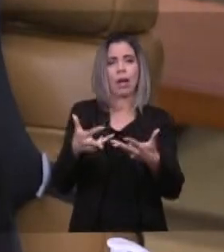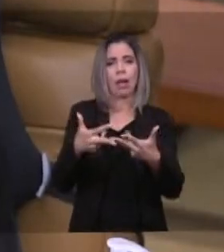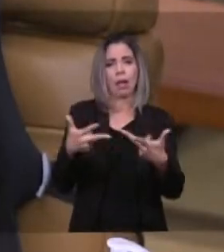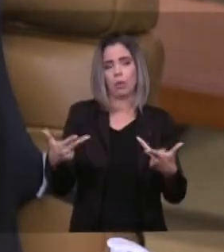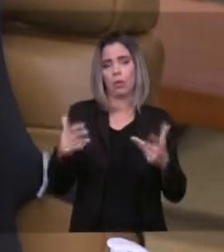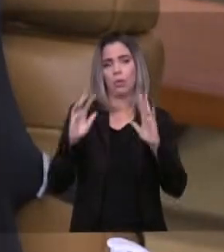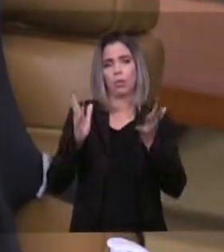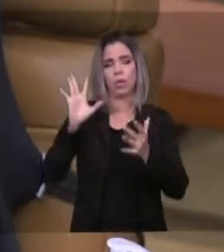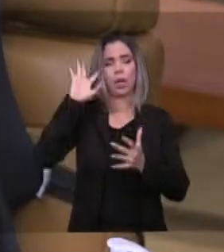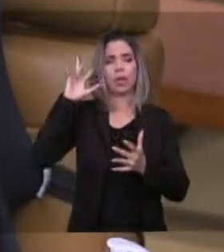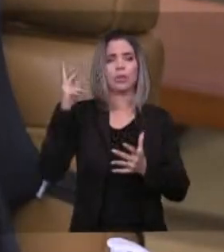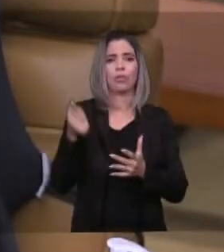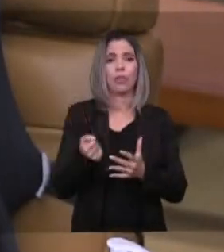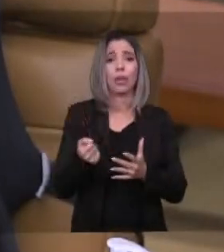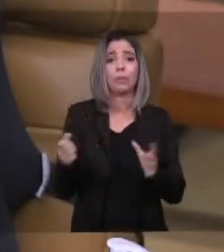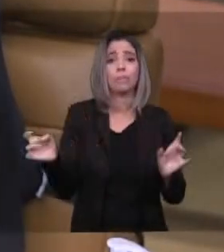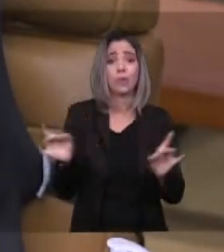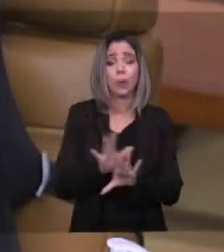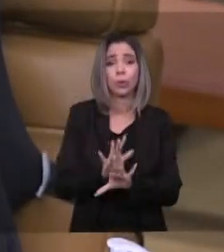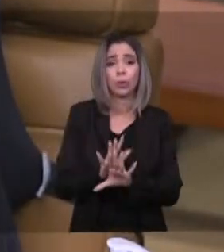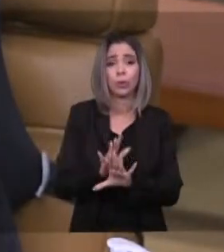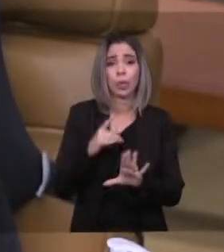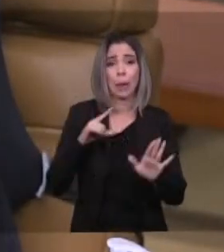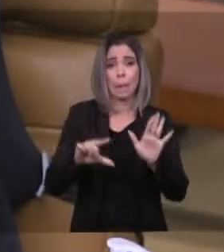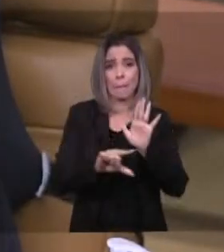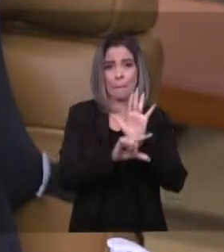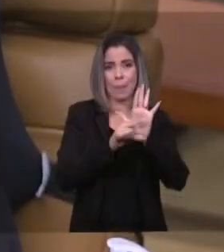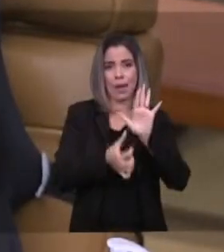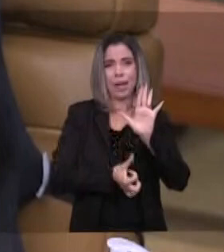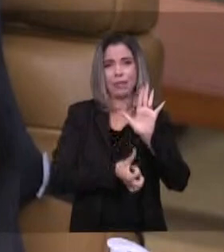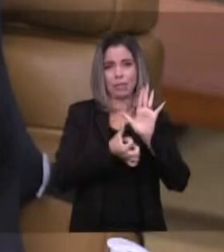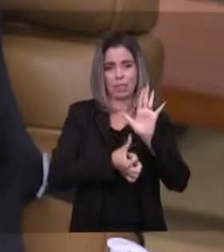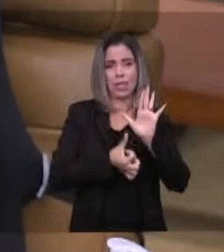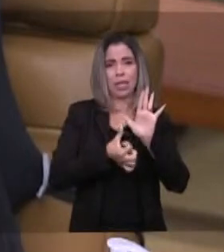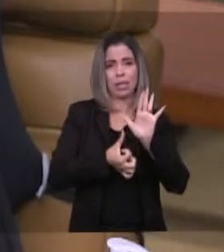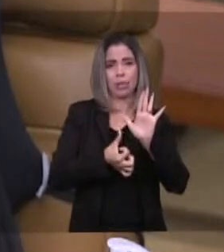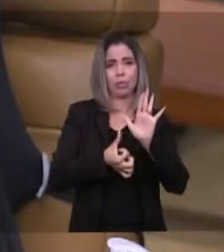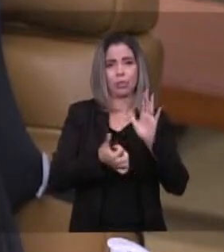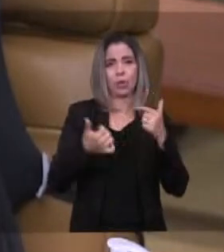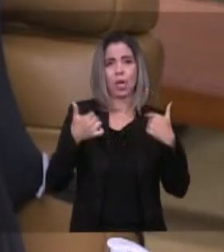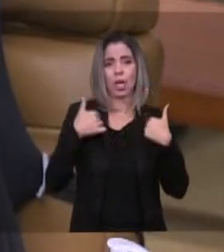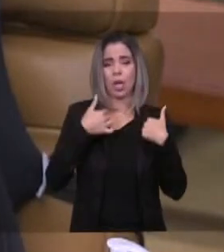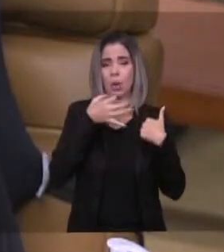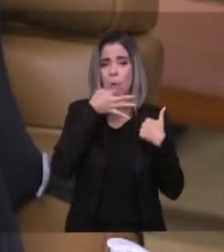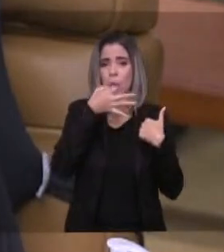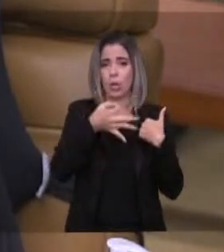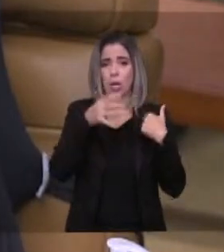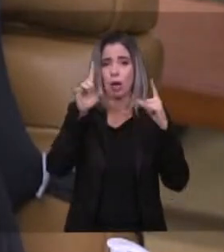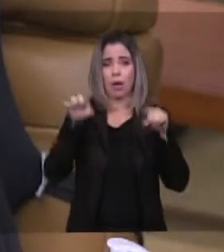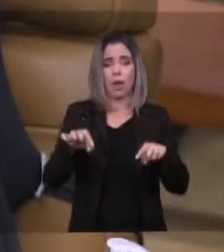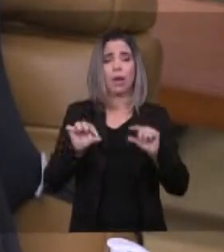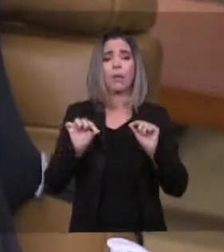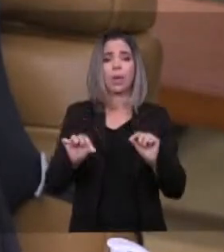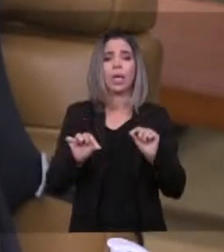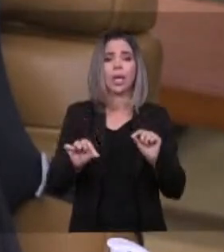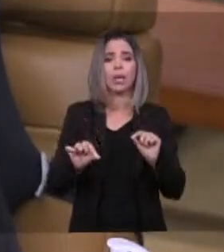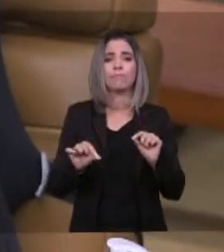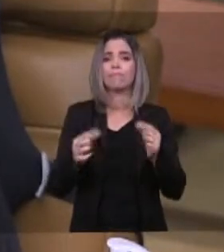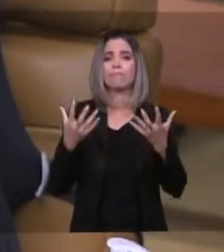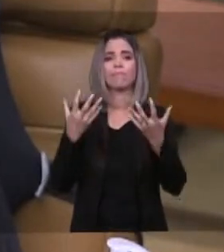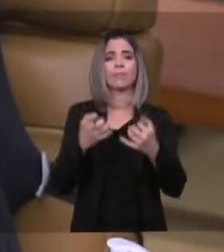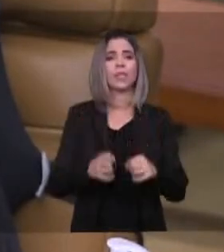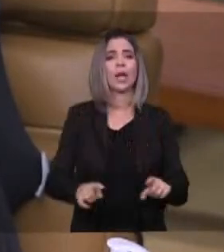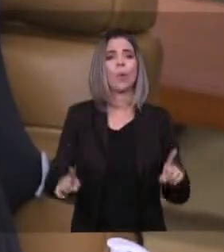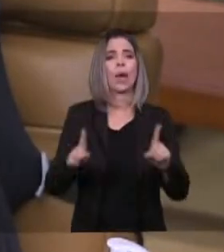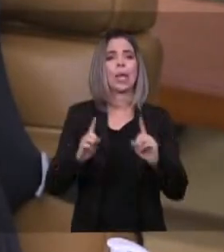julgada, o parágrafo 6º, entendo, sob a minha ótica, que, em não se